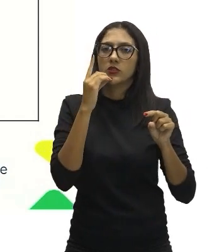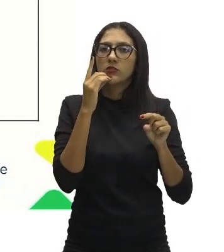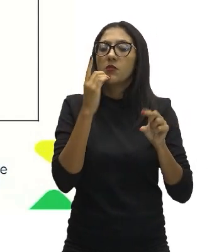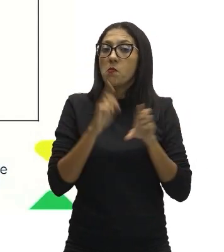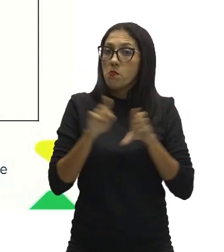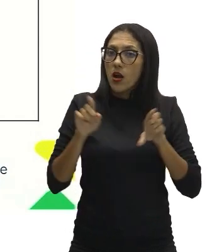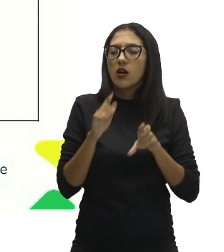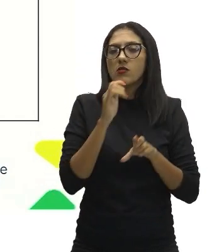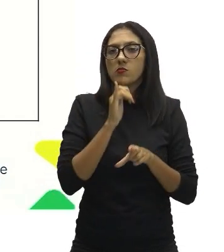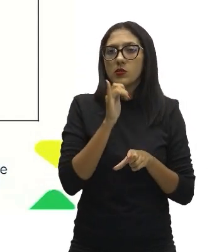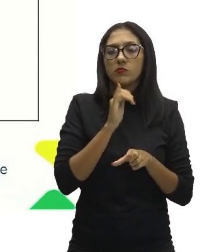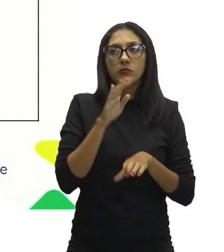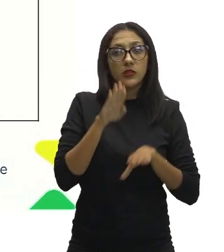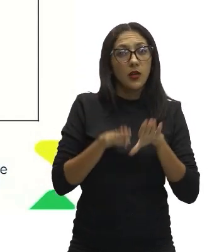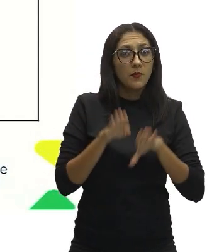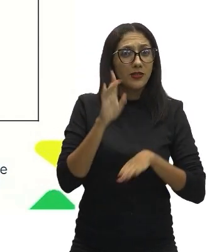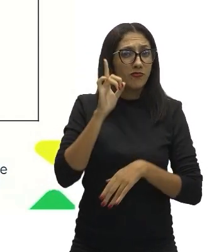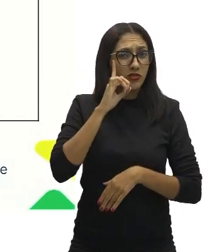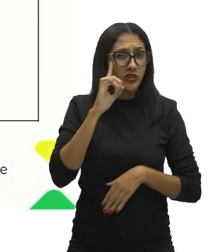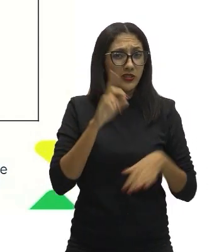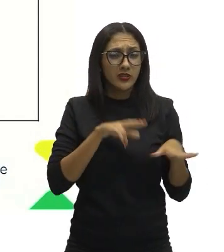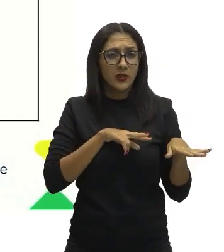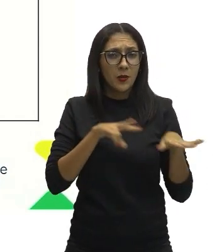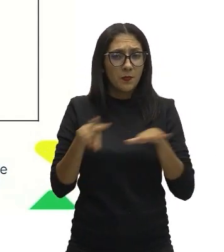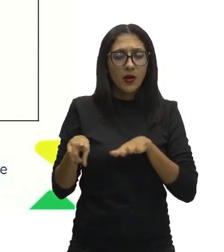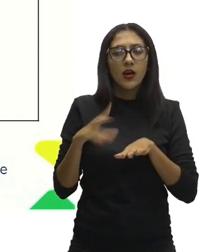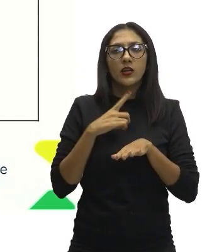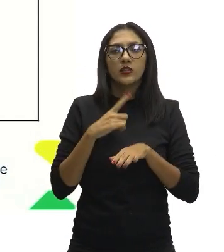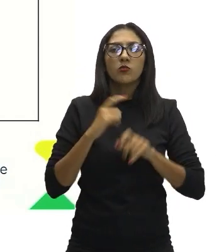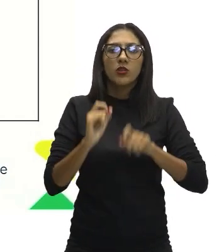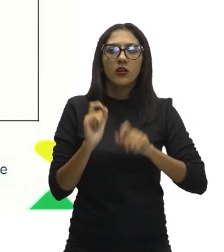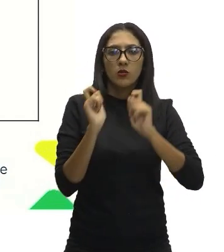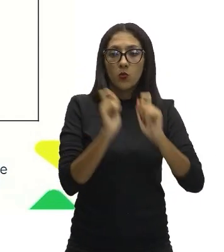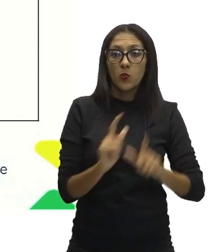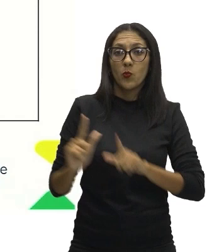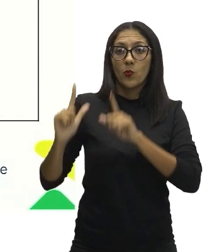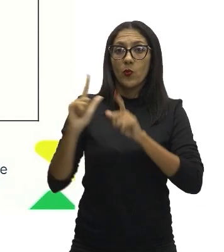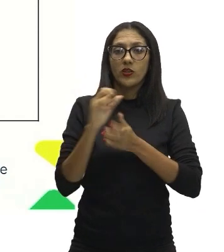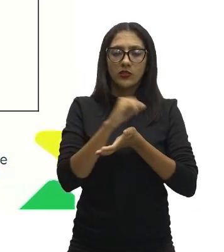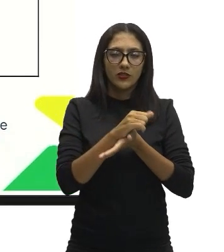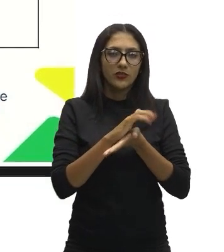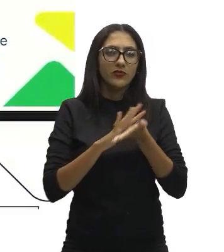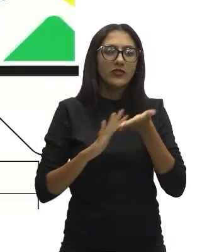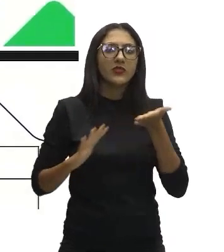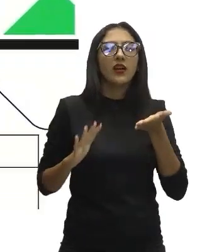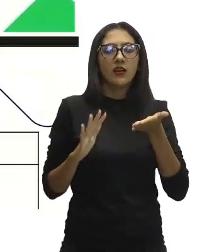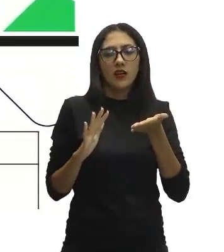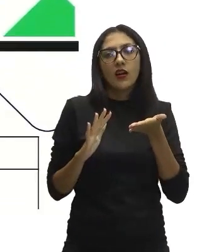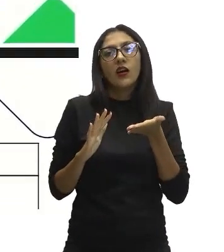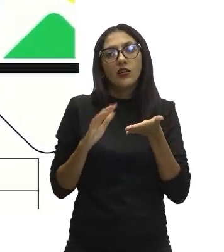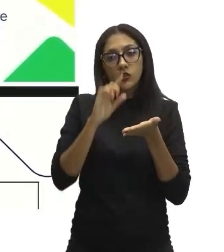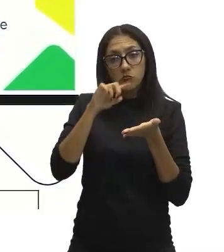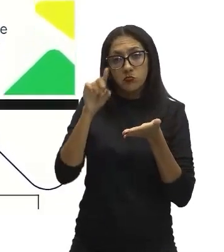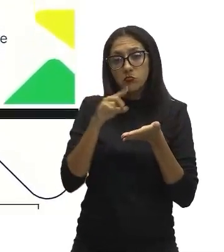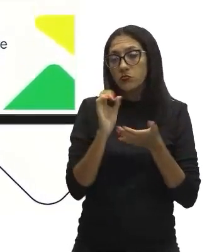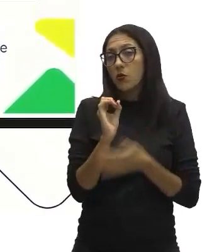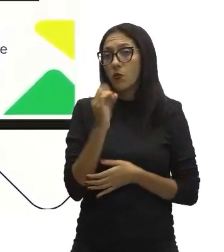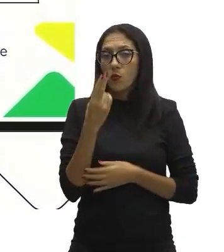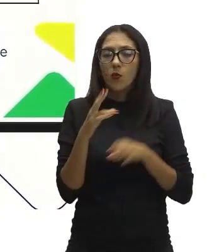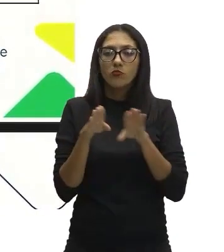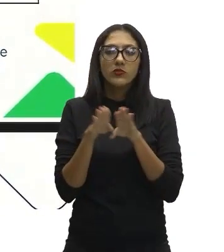né, dependendo do dia, que vai ser a parte do quadro, não é, que vai ter ali preenchida, ou mesmo a parte